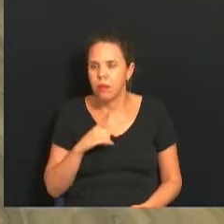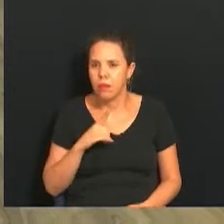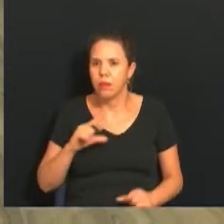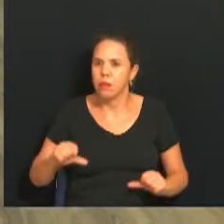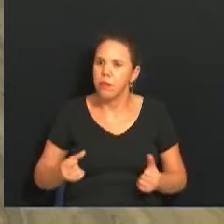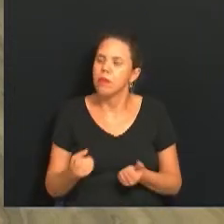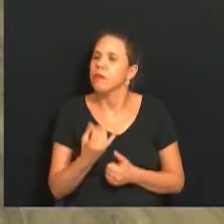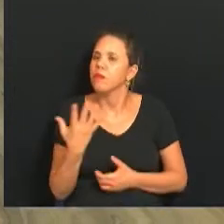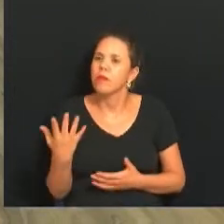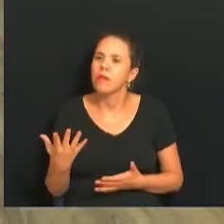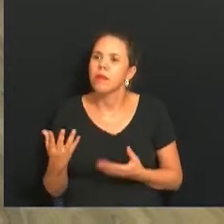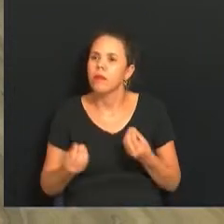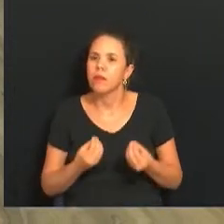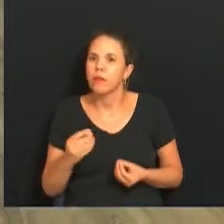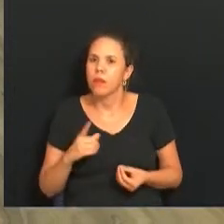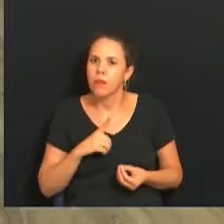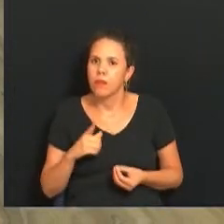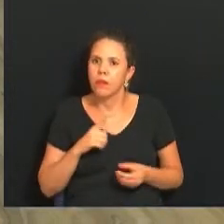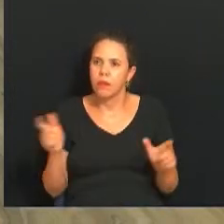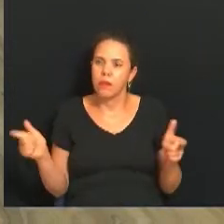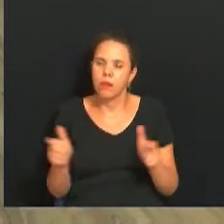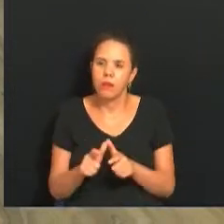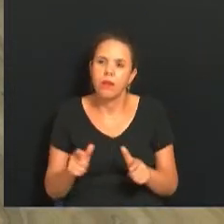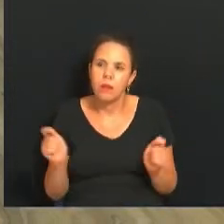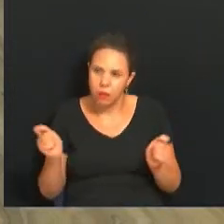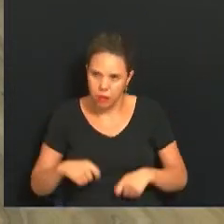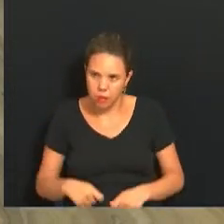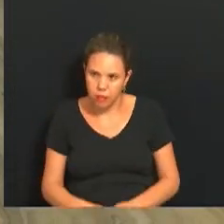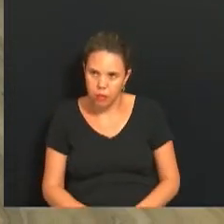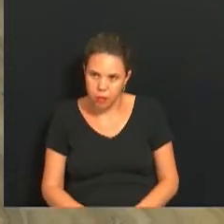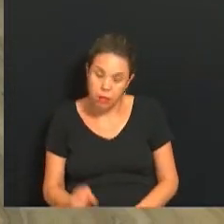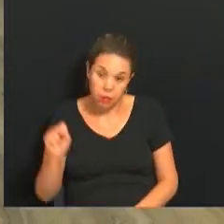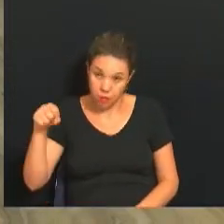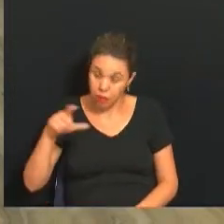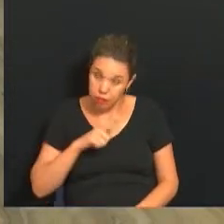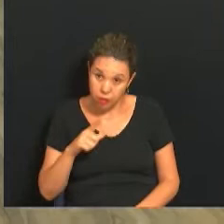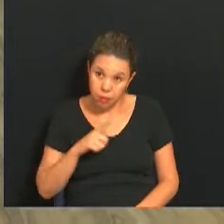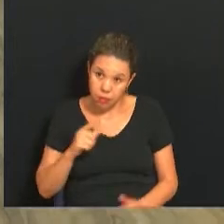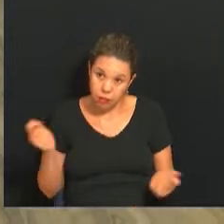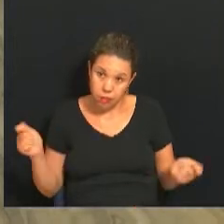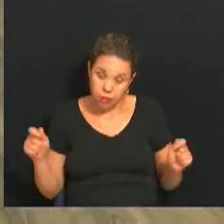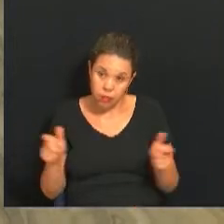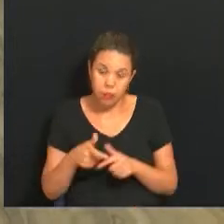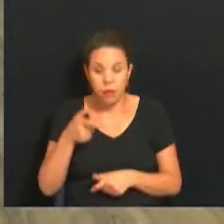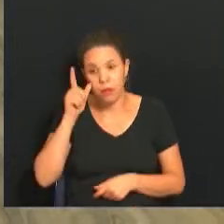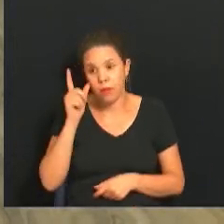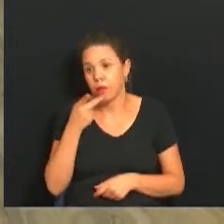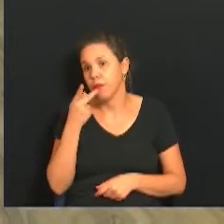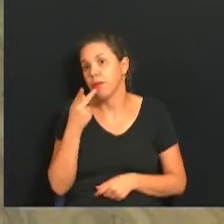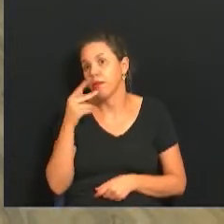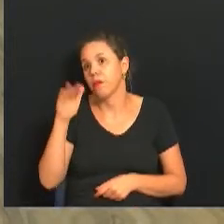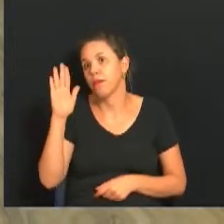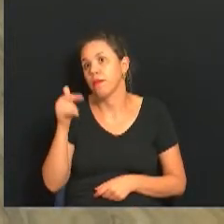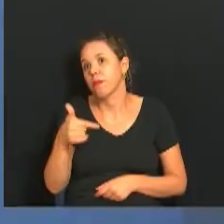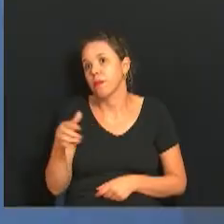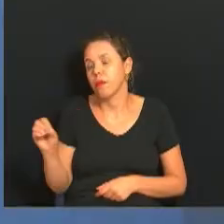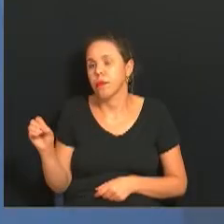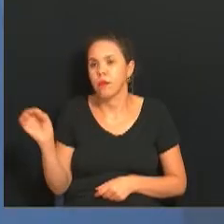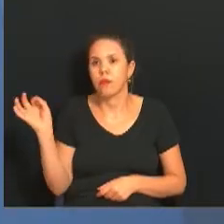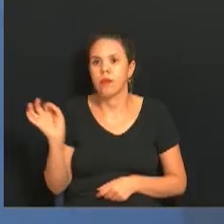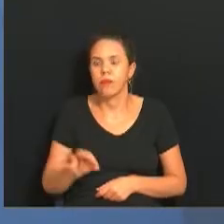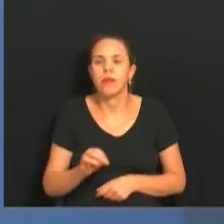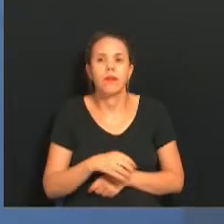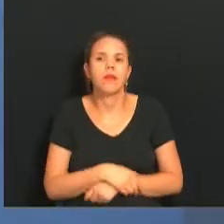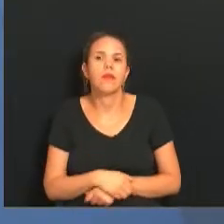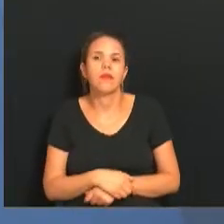positivo? Existe uma queda na taxa de ocupação? Existe sim, Gabriel. Ontem nós falamos em mais de 70%.